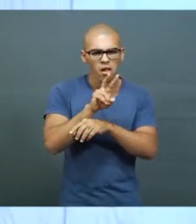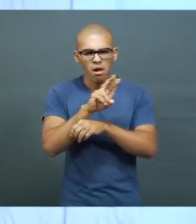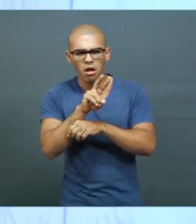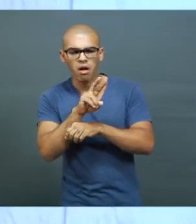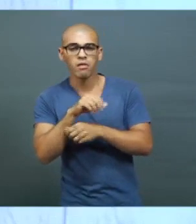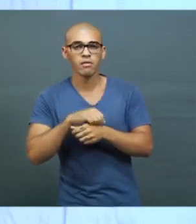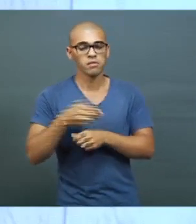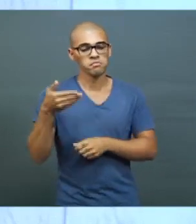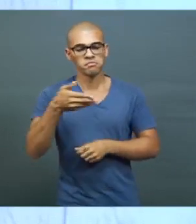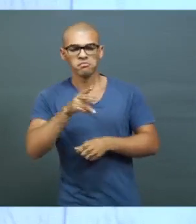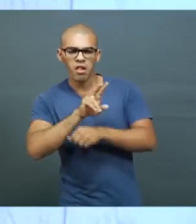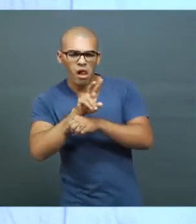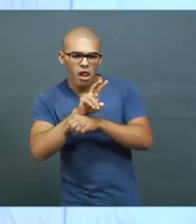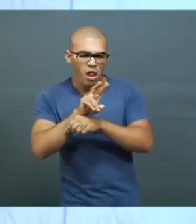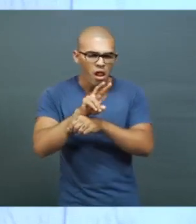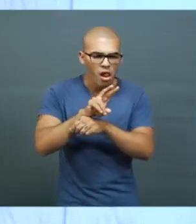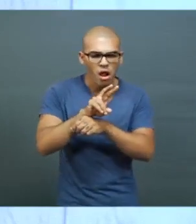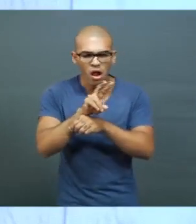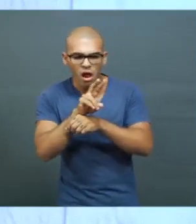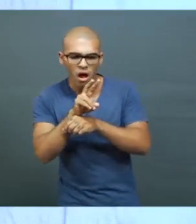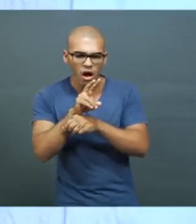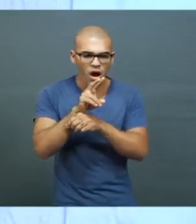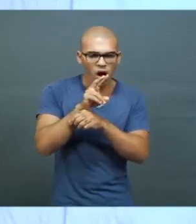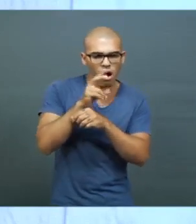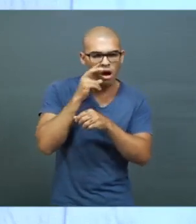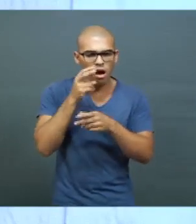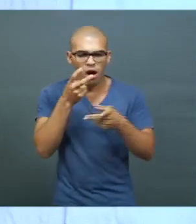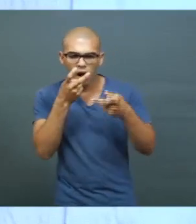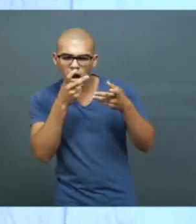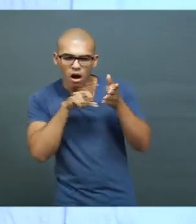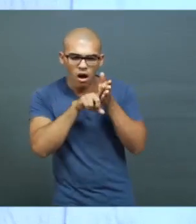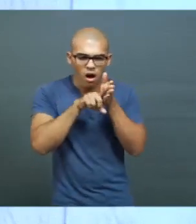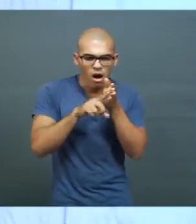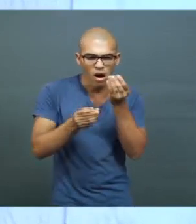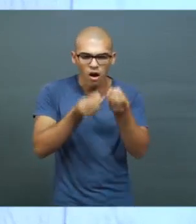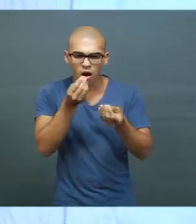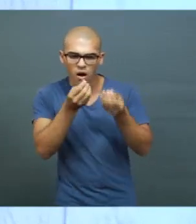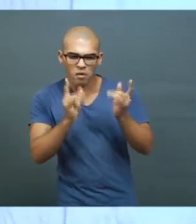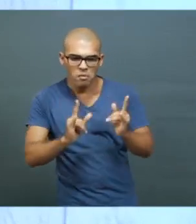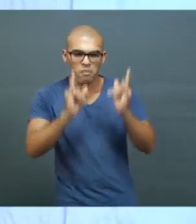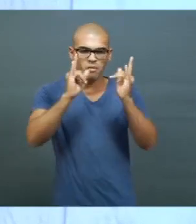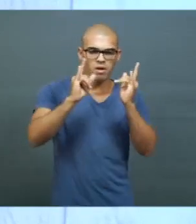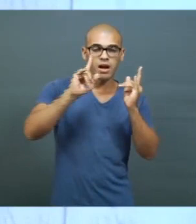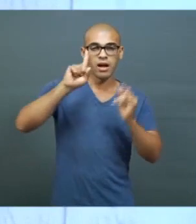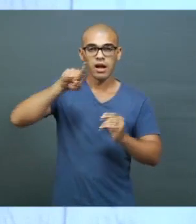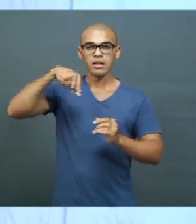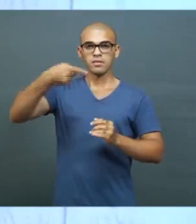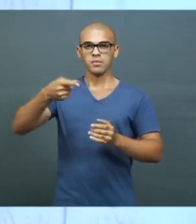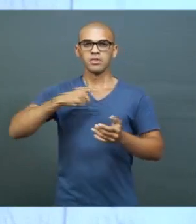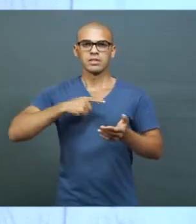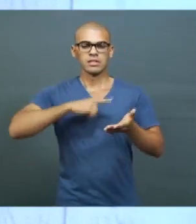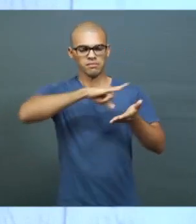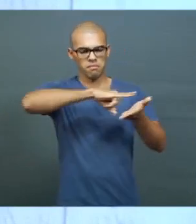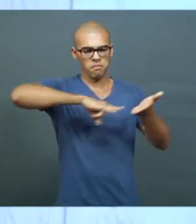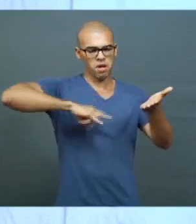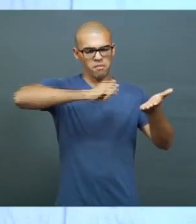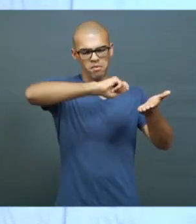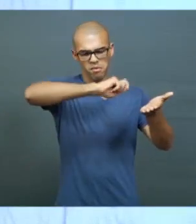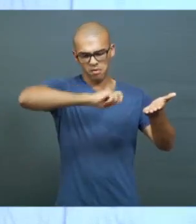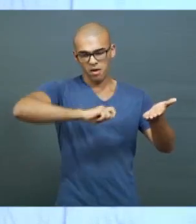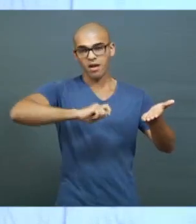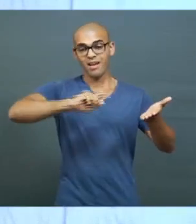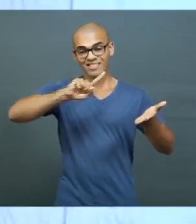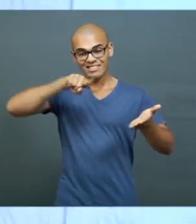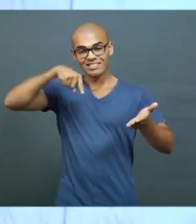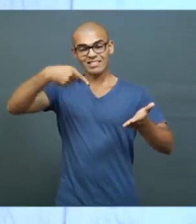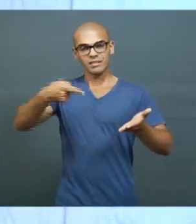vai visitar o local para fazer um laudo da situação estrutural do prédio e, em seguida, vai ser elaborada uma planilha de custos